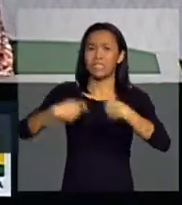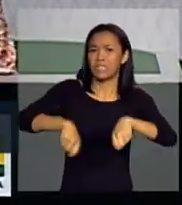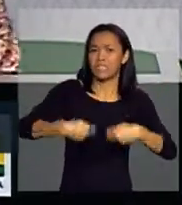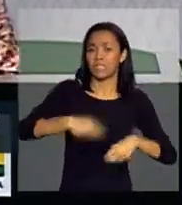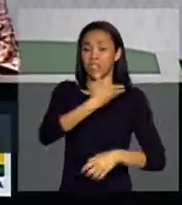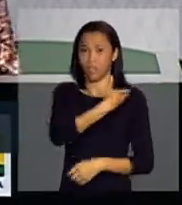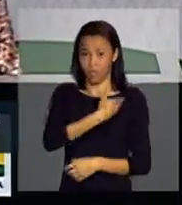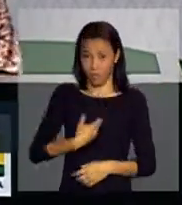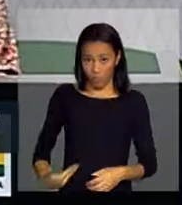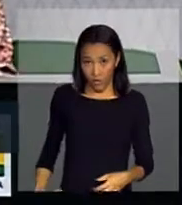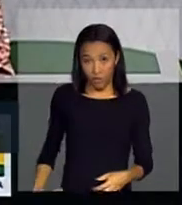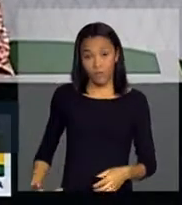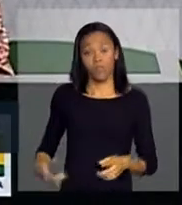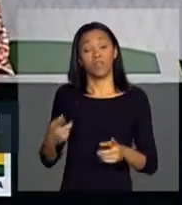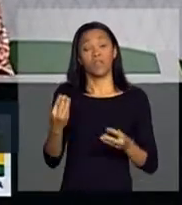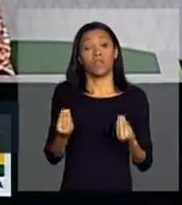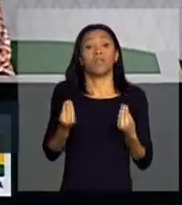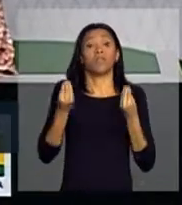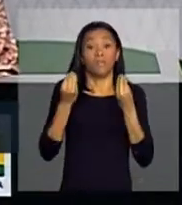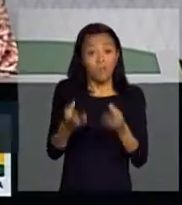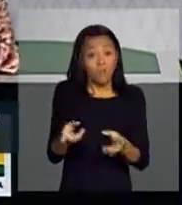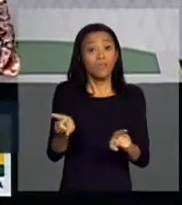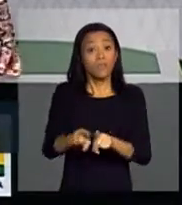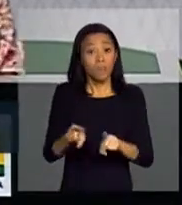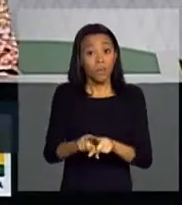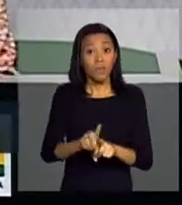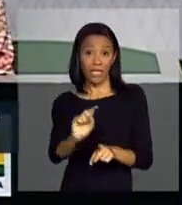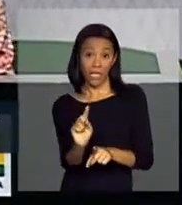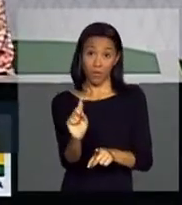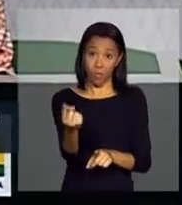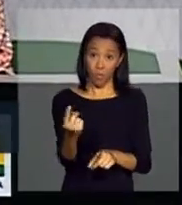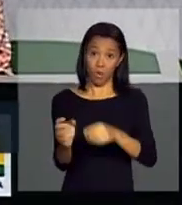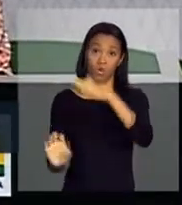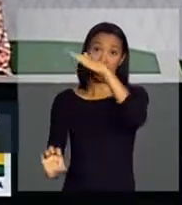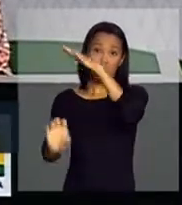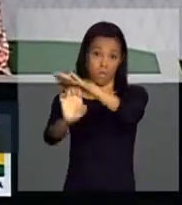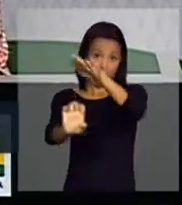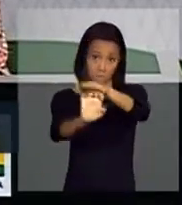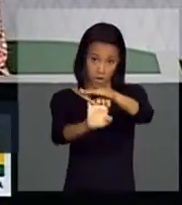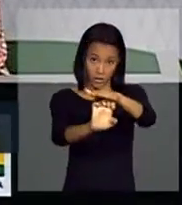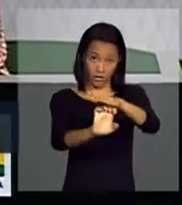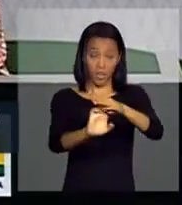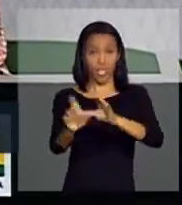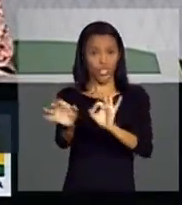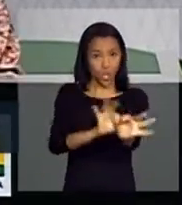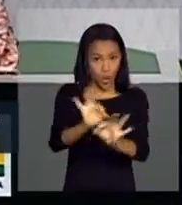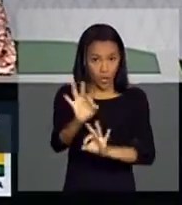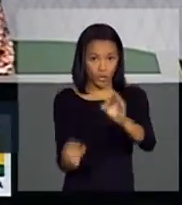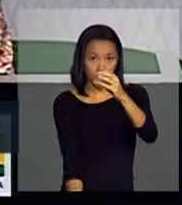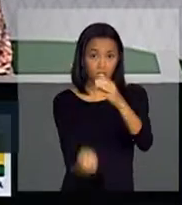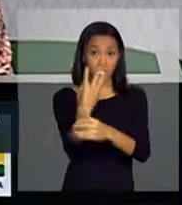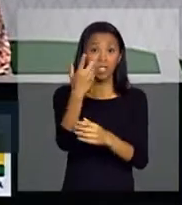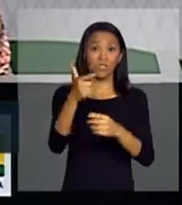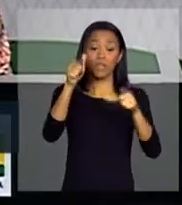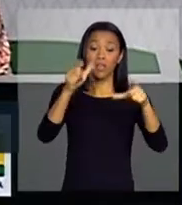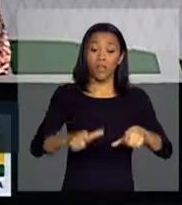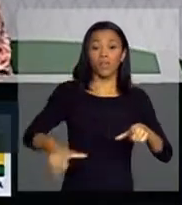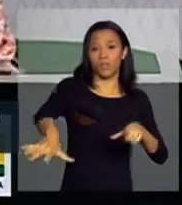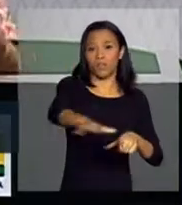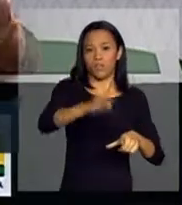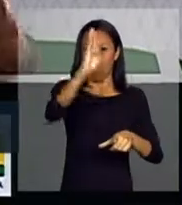ele dê condições para que uma empresa se forme no Brasil numa área